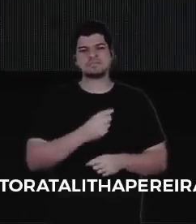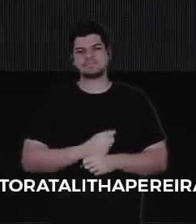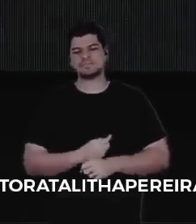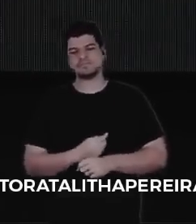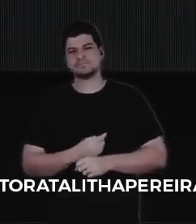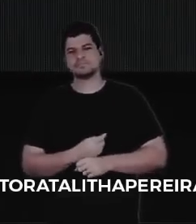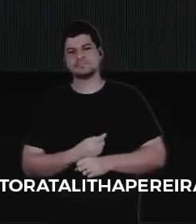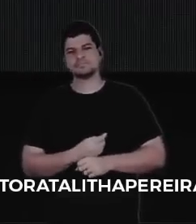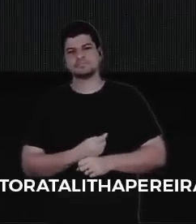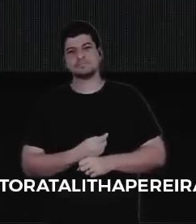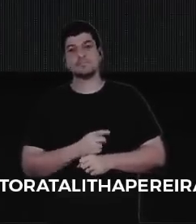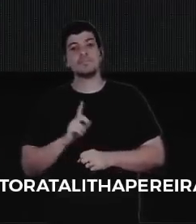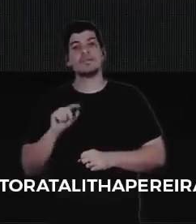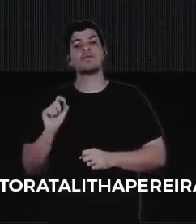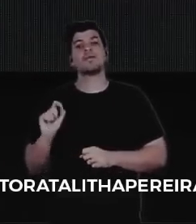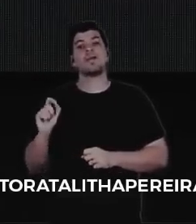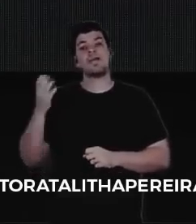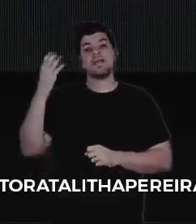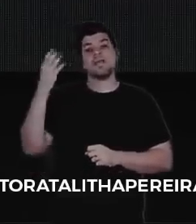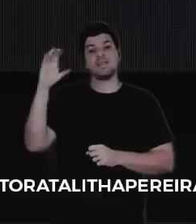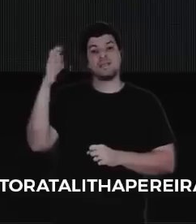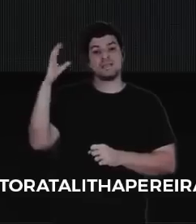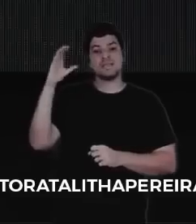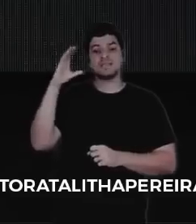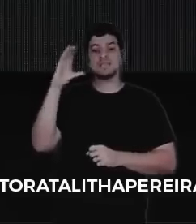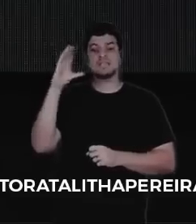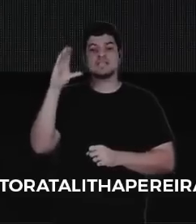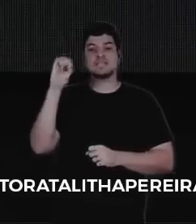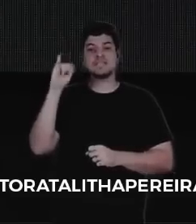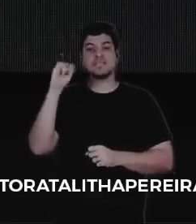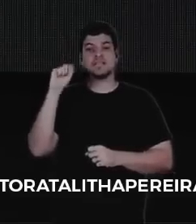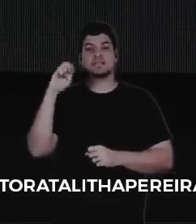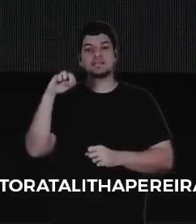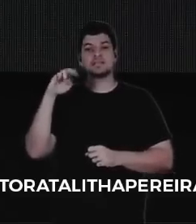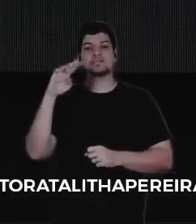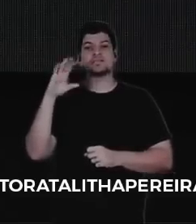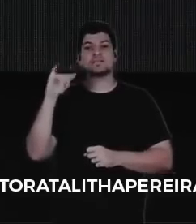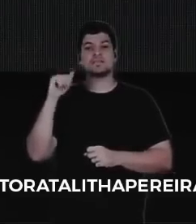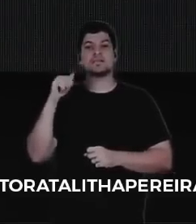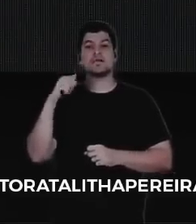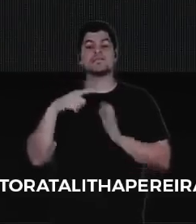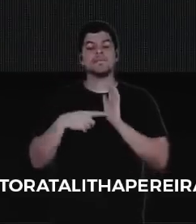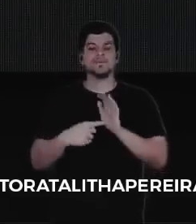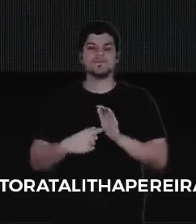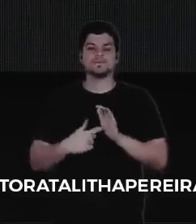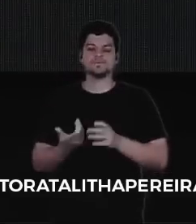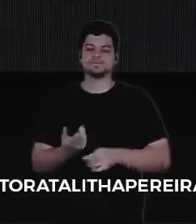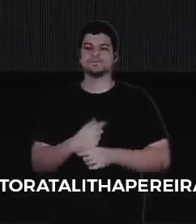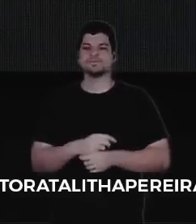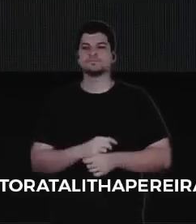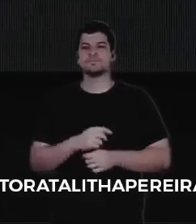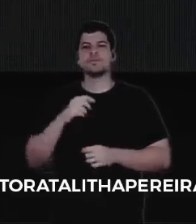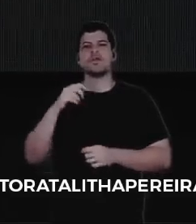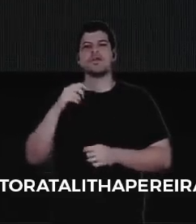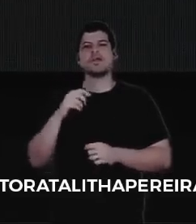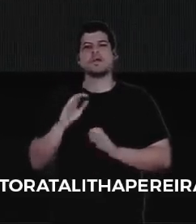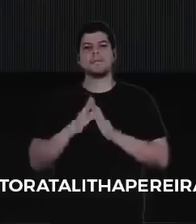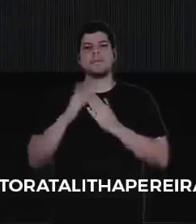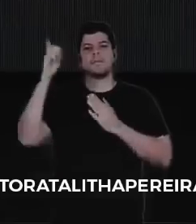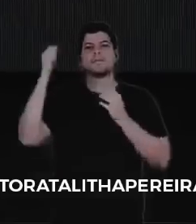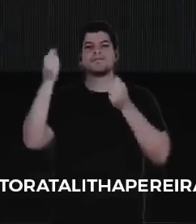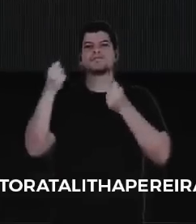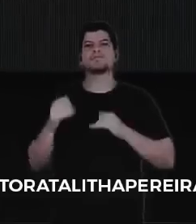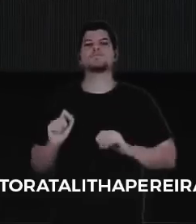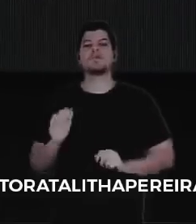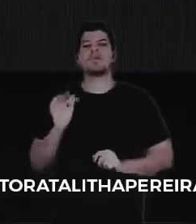Isso é a ciência que comprova. E o que é que a Bíblia fala para mim e para você a respeito disso? Filipenses 2,14: façam